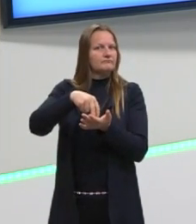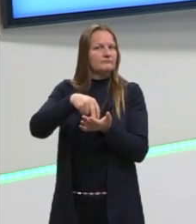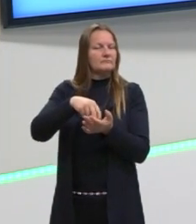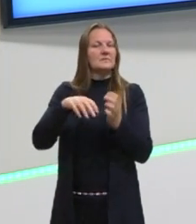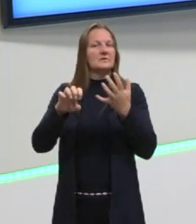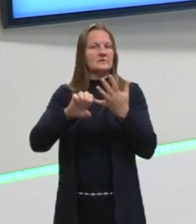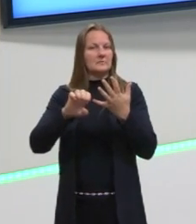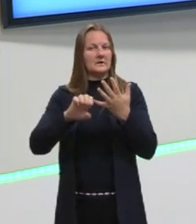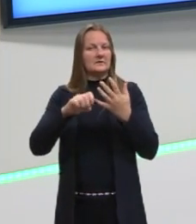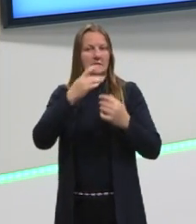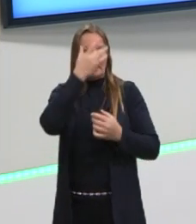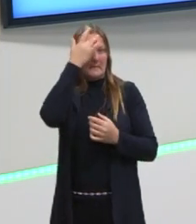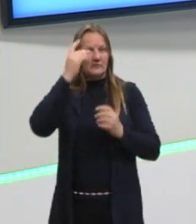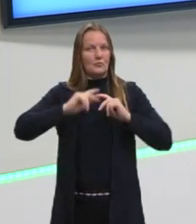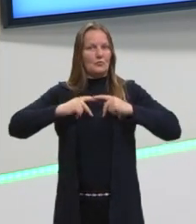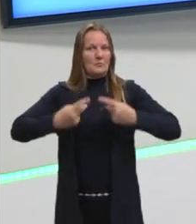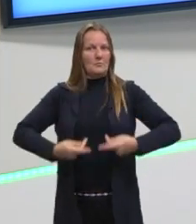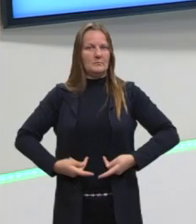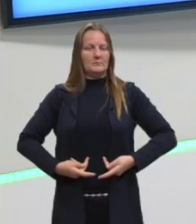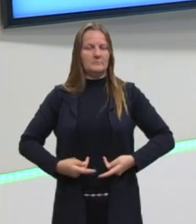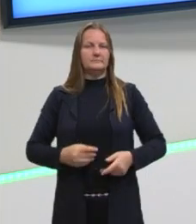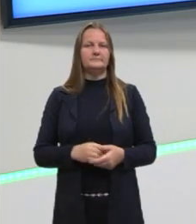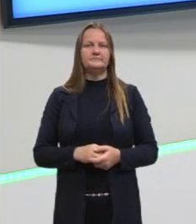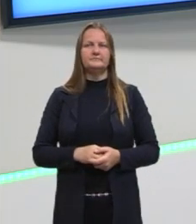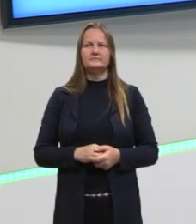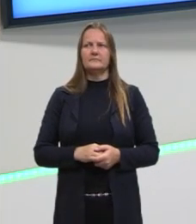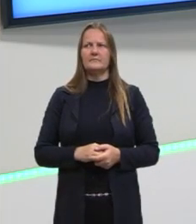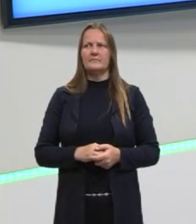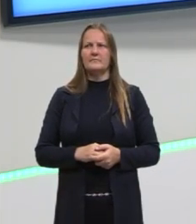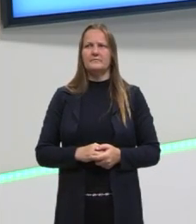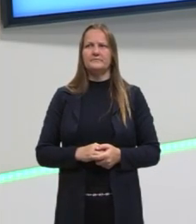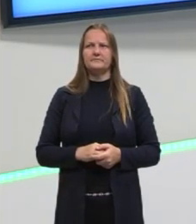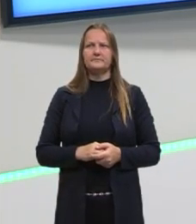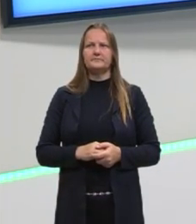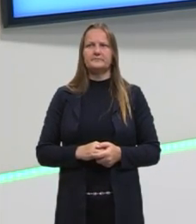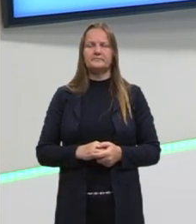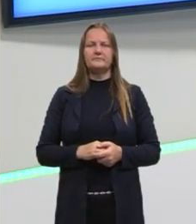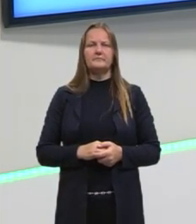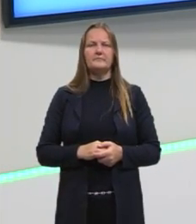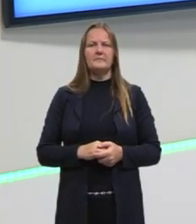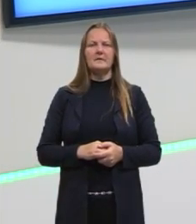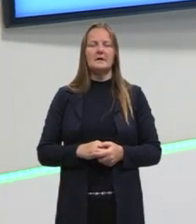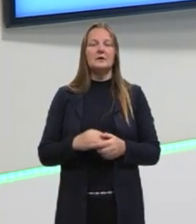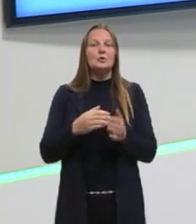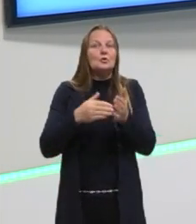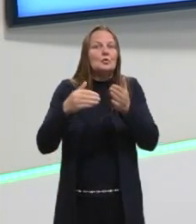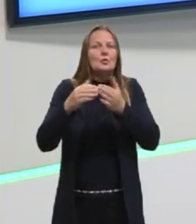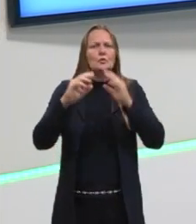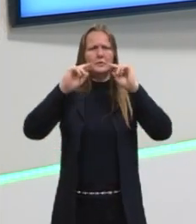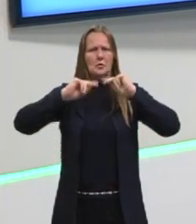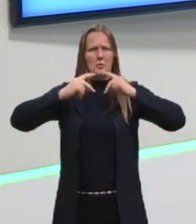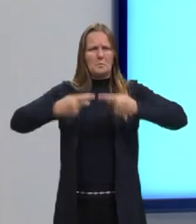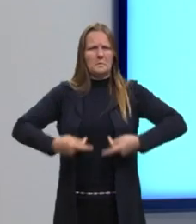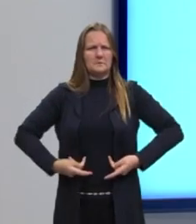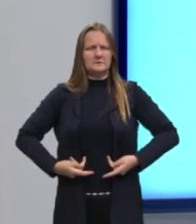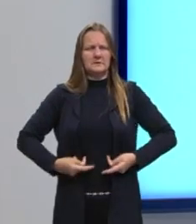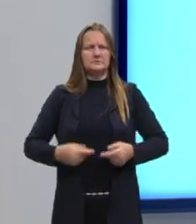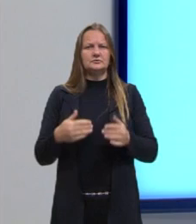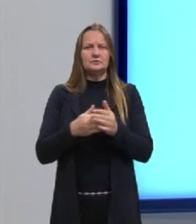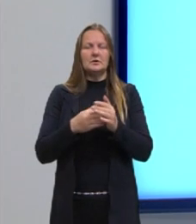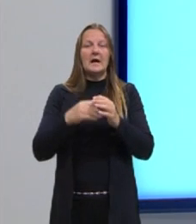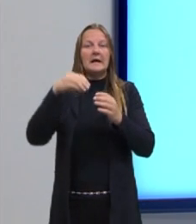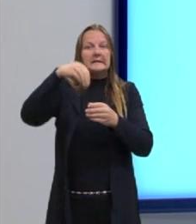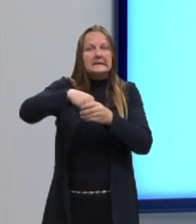a espécie humana Então esse espaço operacional seguro para a humanidade em relação ao sistema da